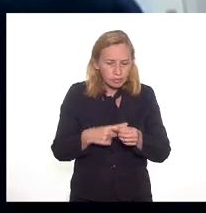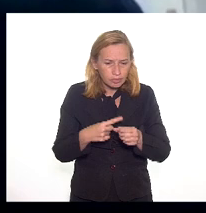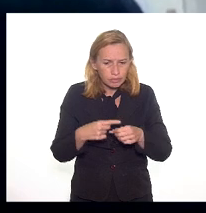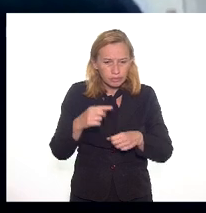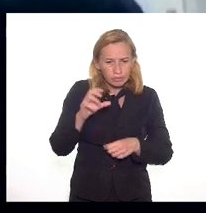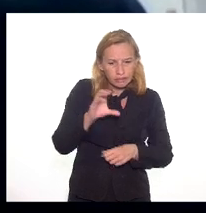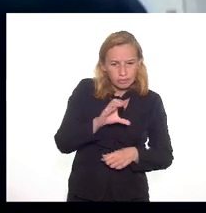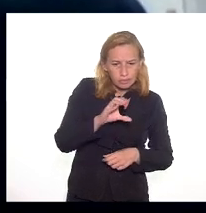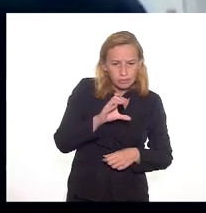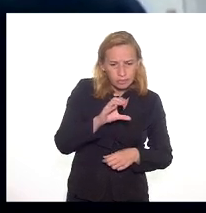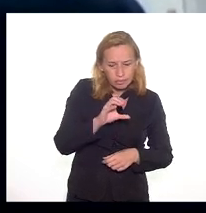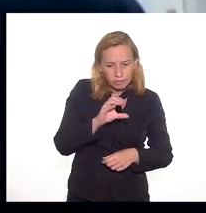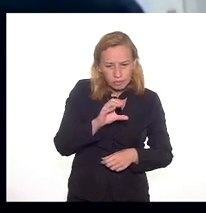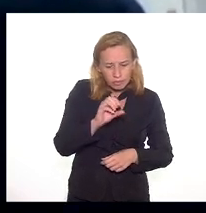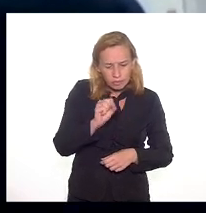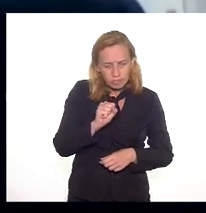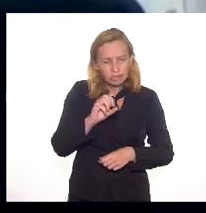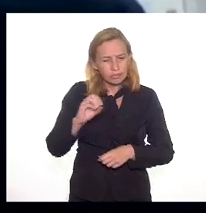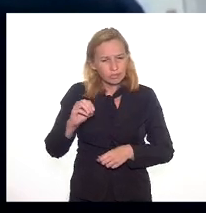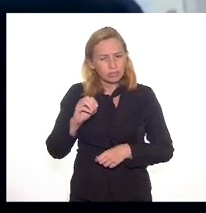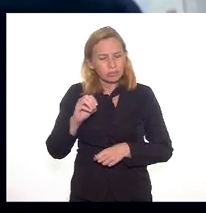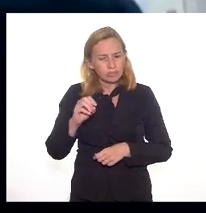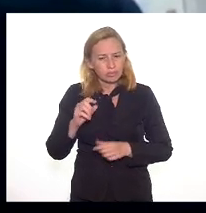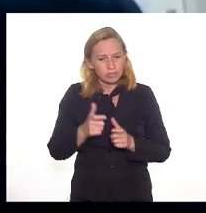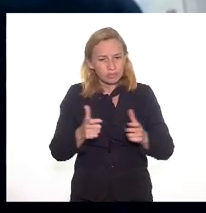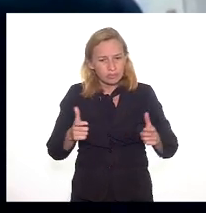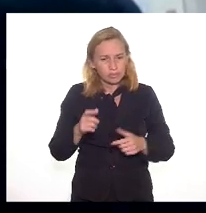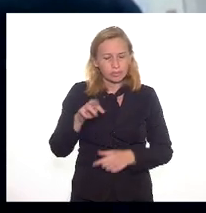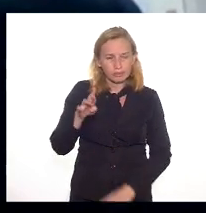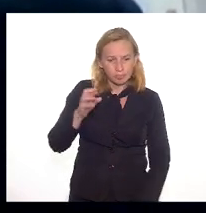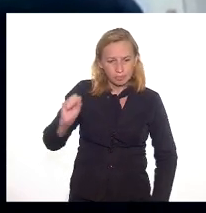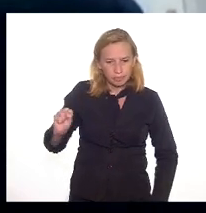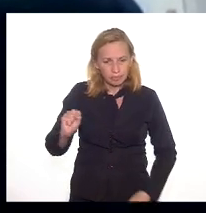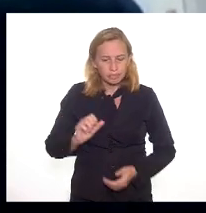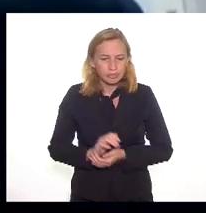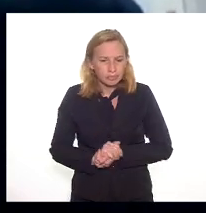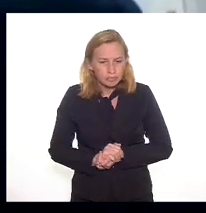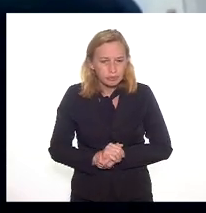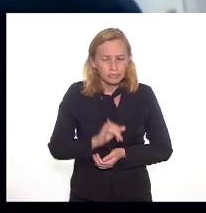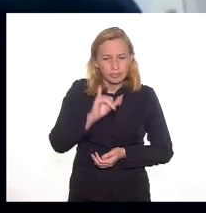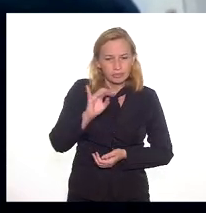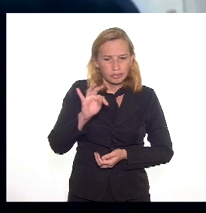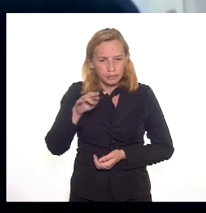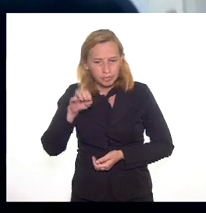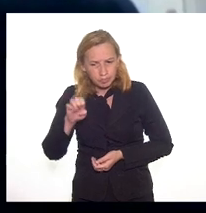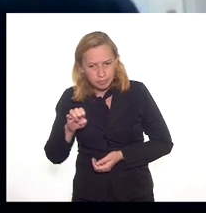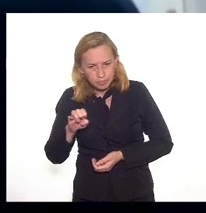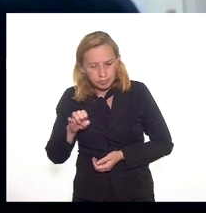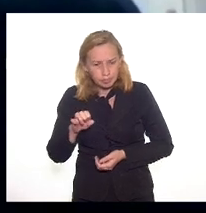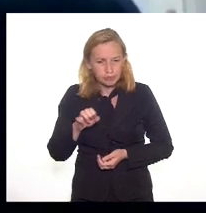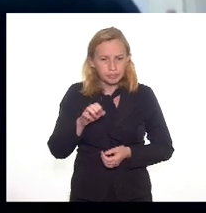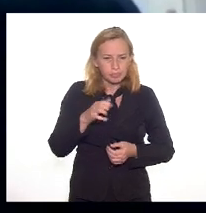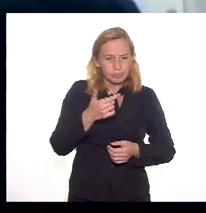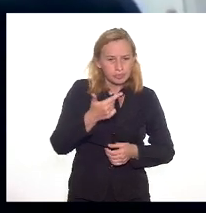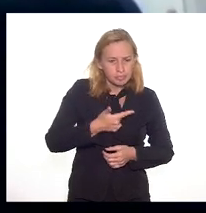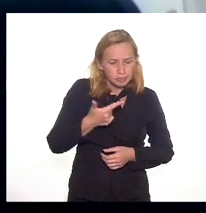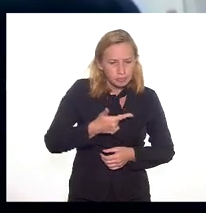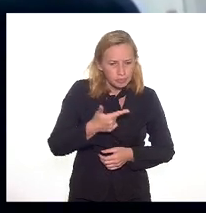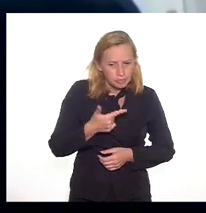Barroso. Temos em construção também Itapu, que é P71, para Mero 2,